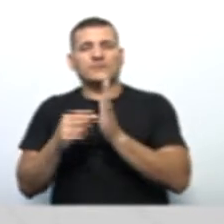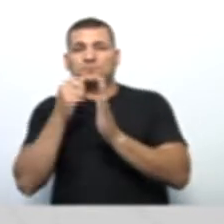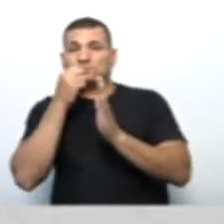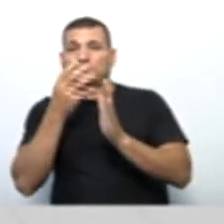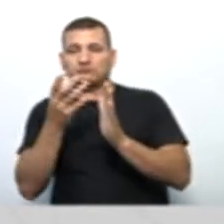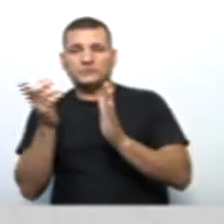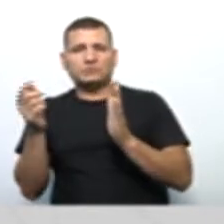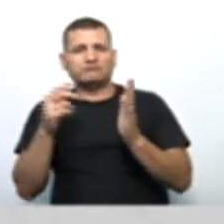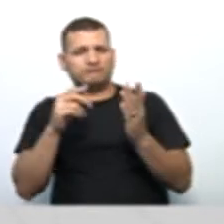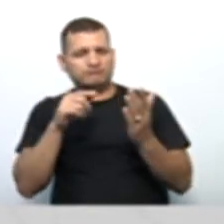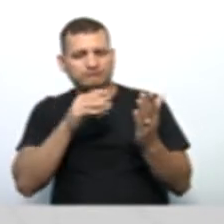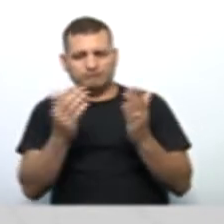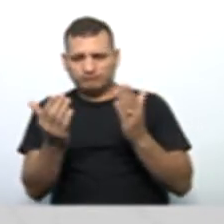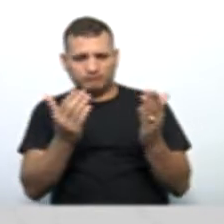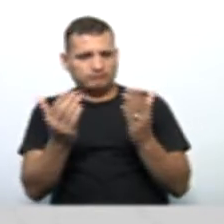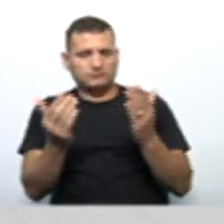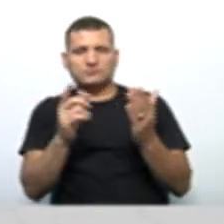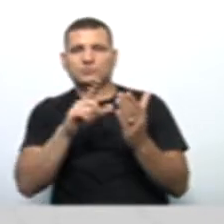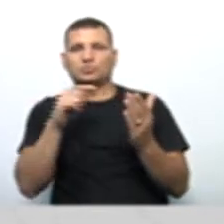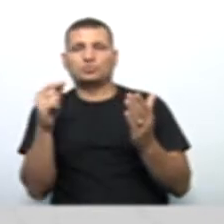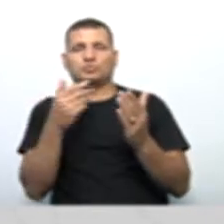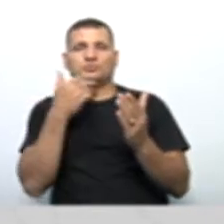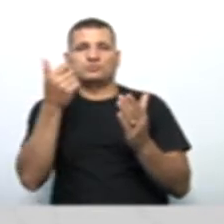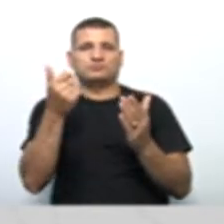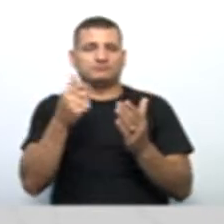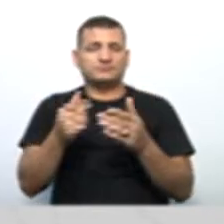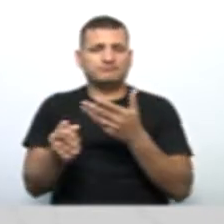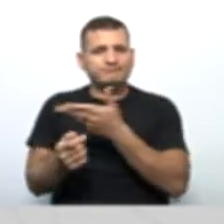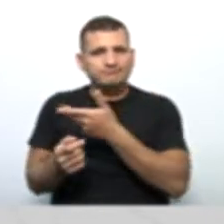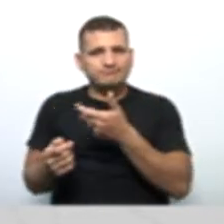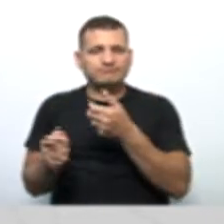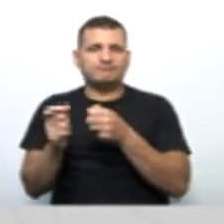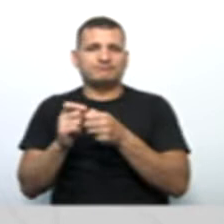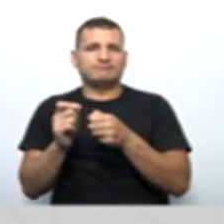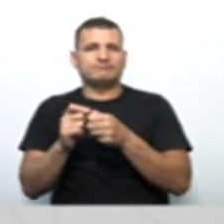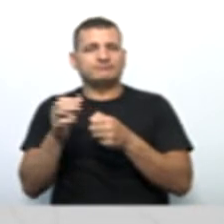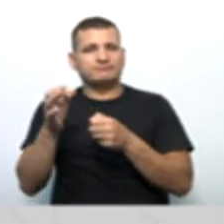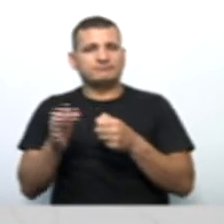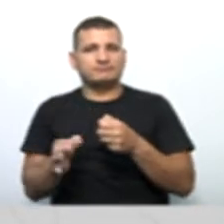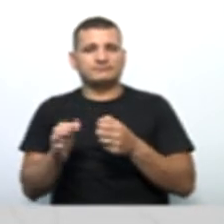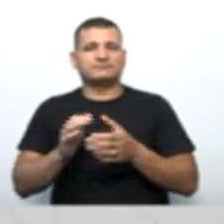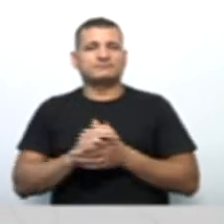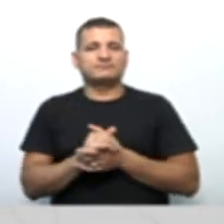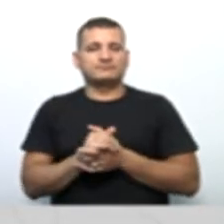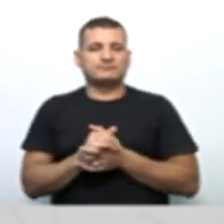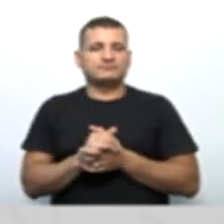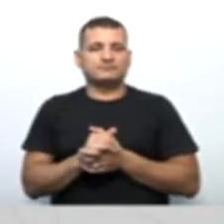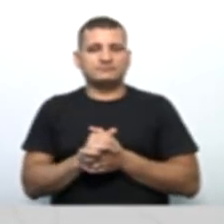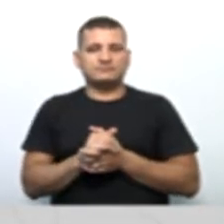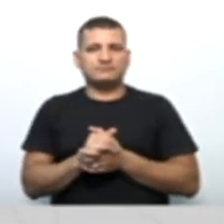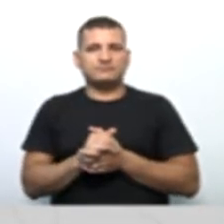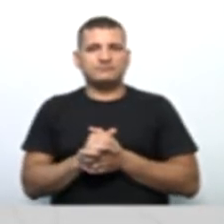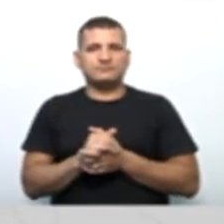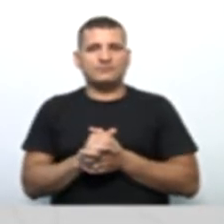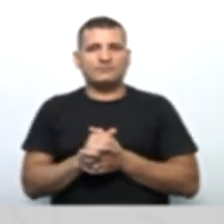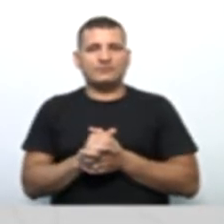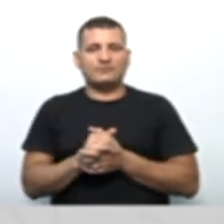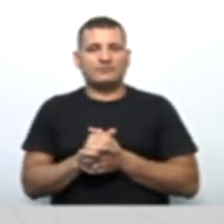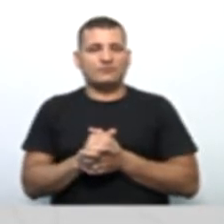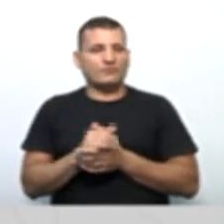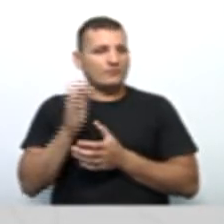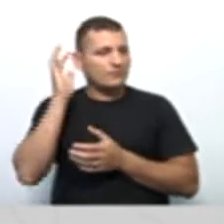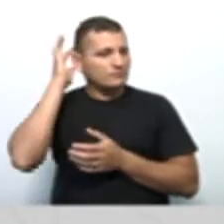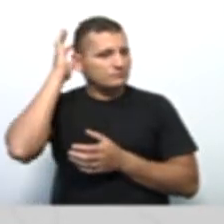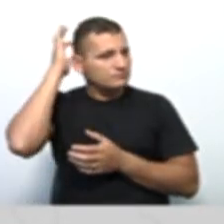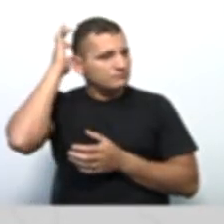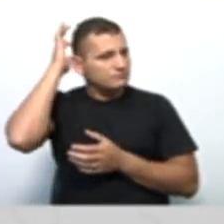sensato né isso tem que haver quem convenceu creche para fazer a coisa certa que só quer fazer o substrato 2 então